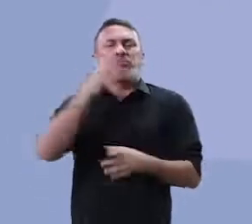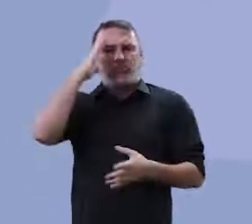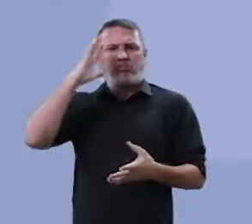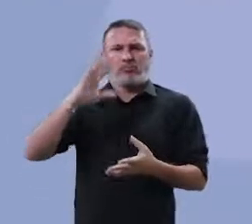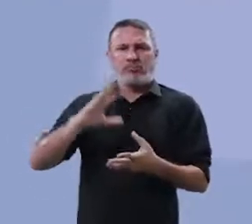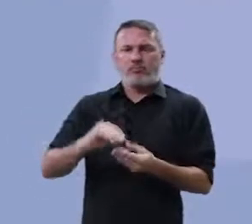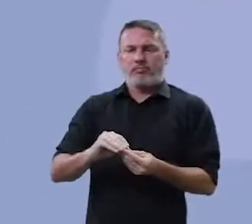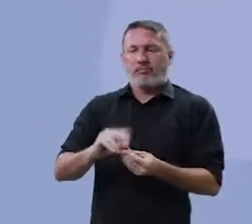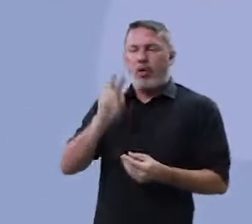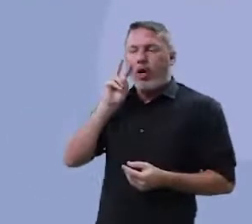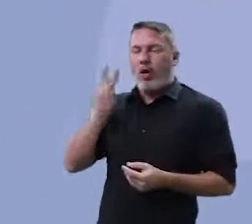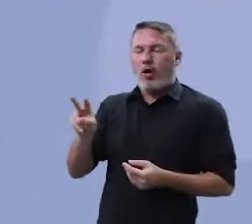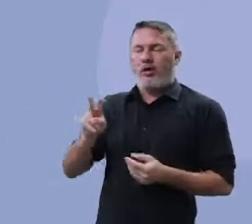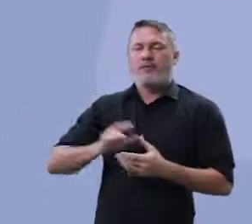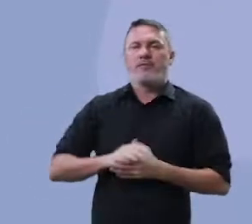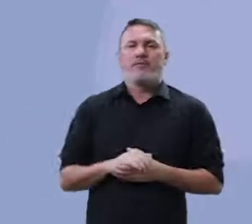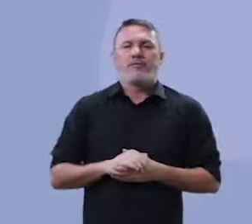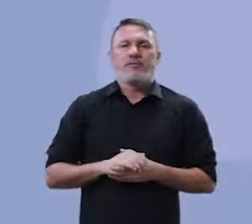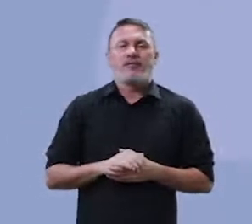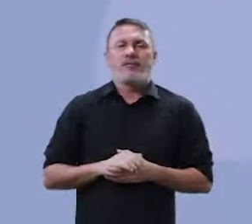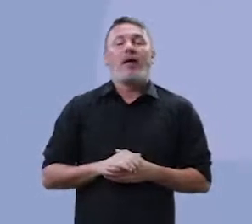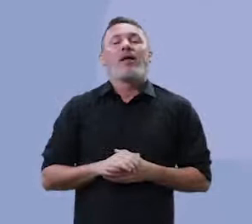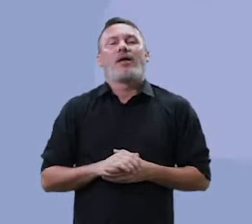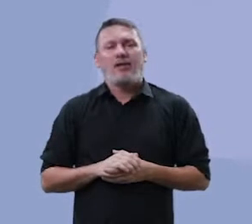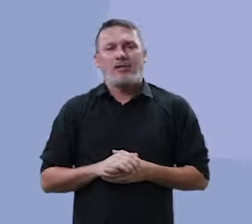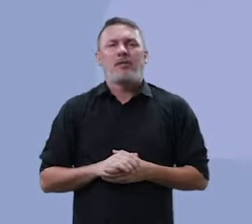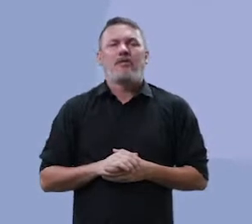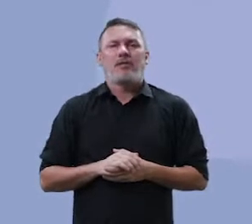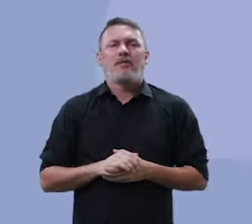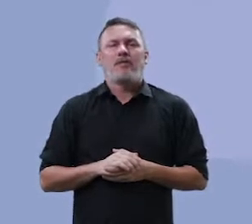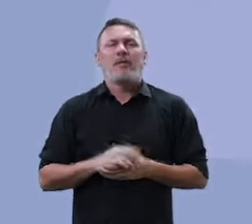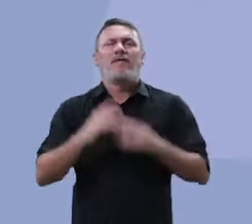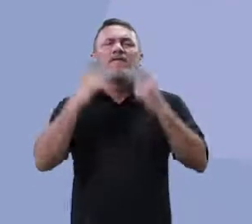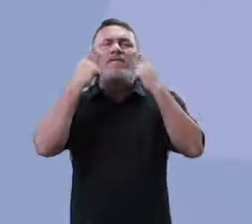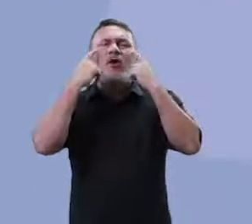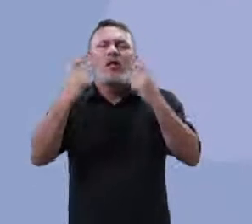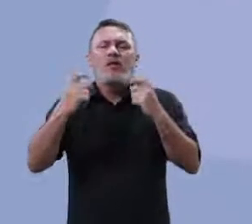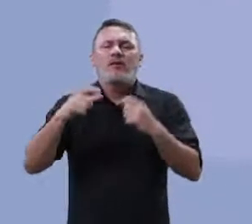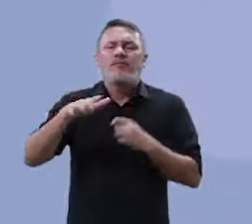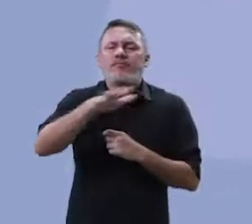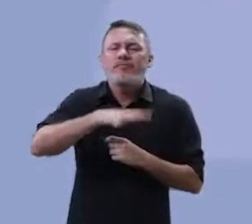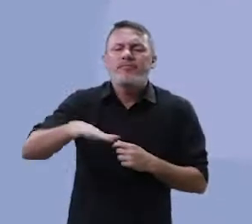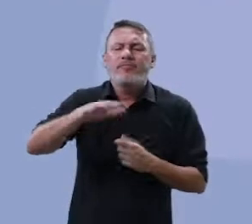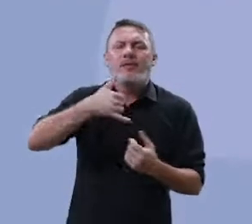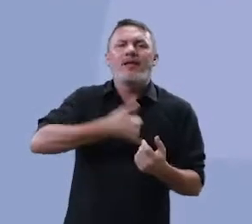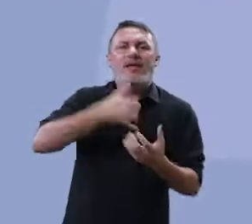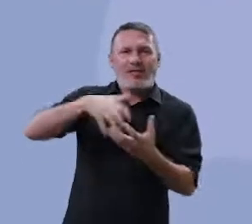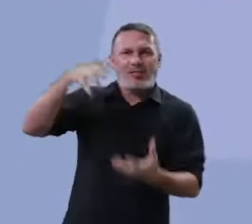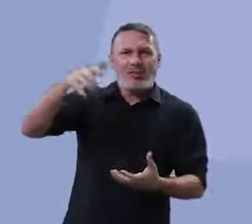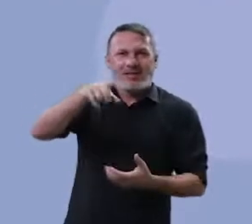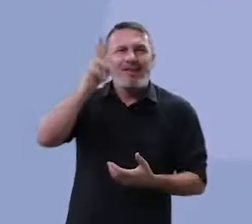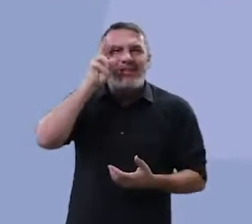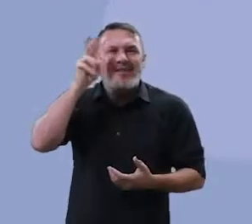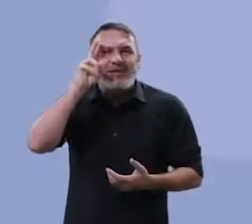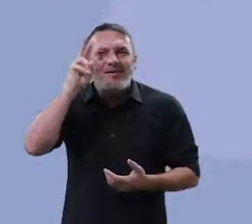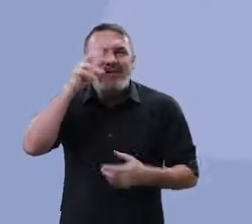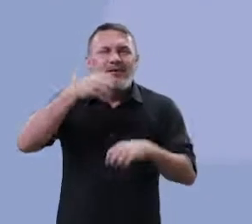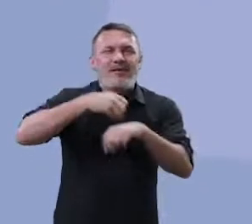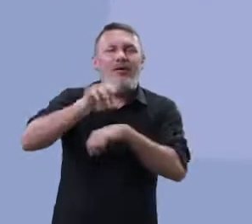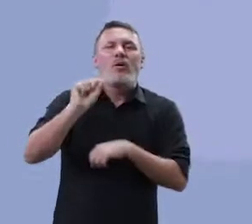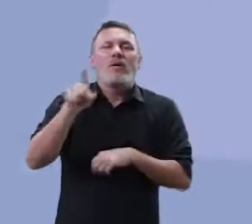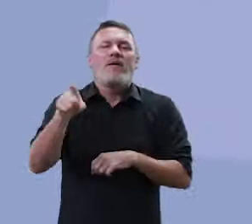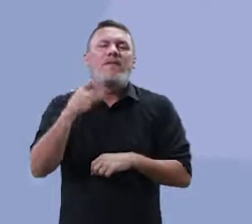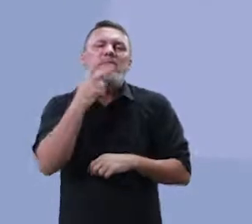estar preparado. Olha lá! Vamos recapitular ali. Violência contra os idosos. Lembra daquele